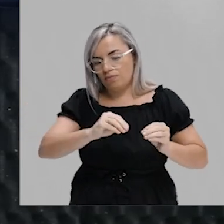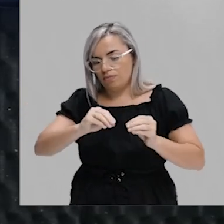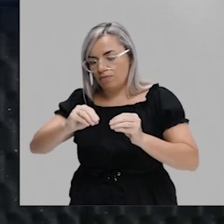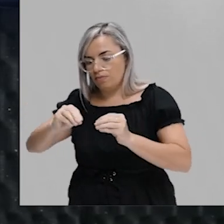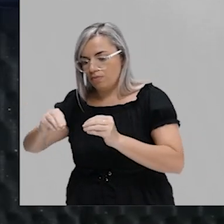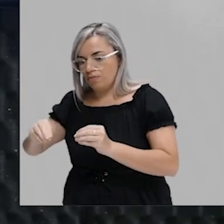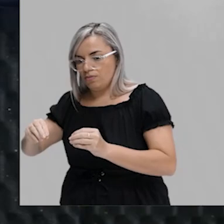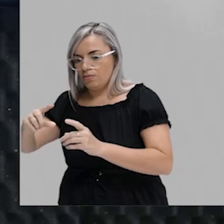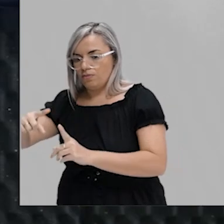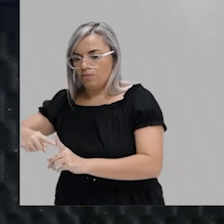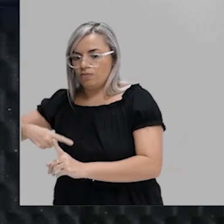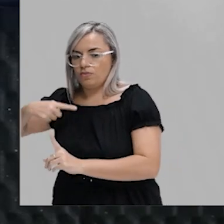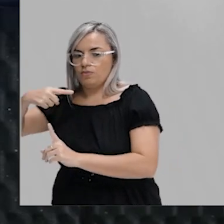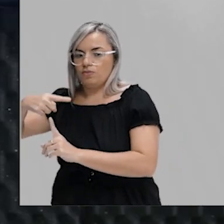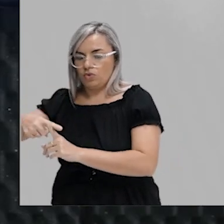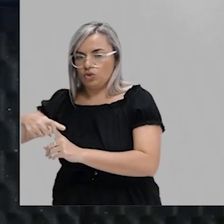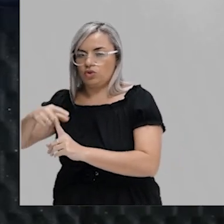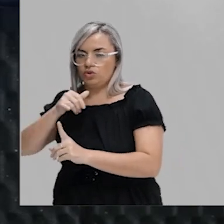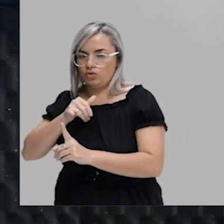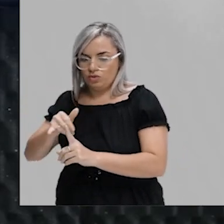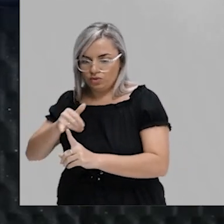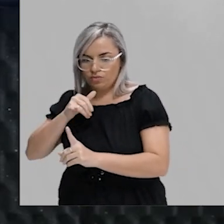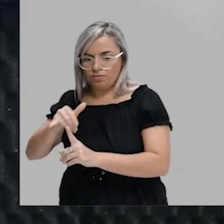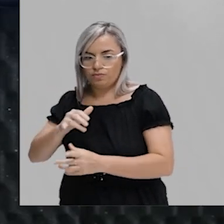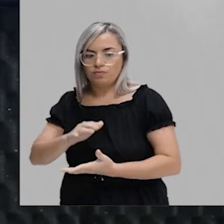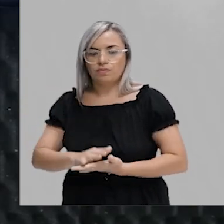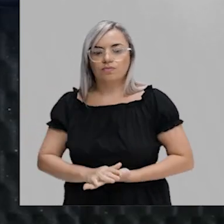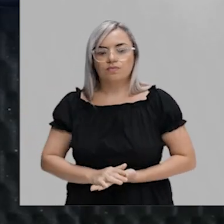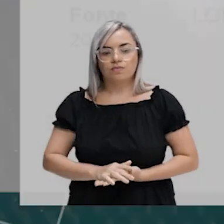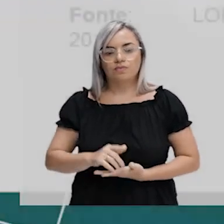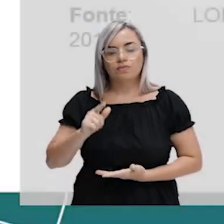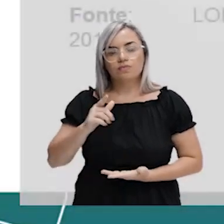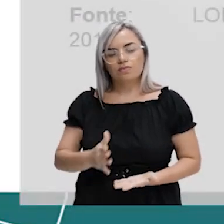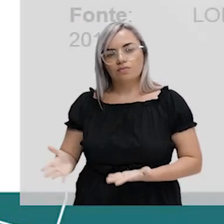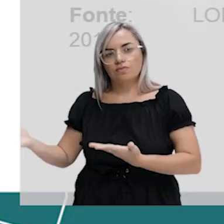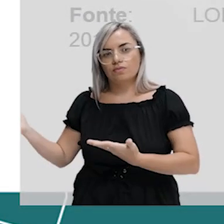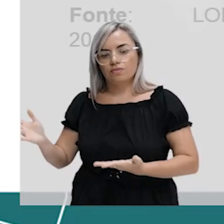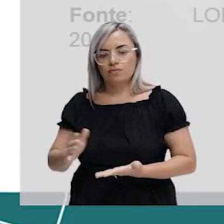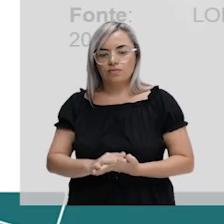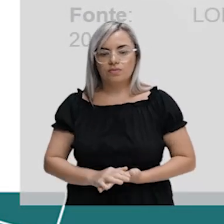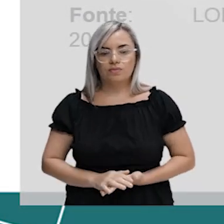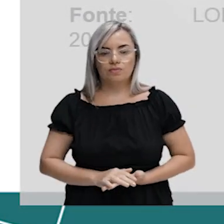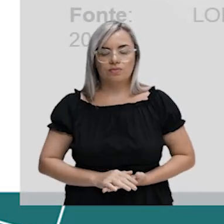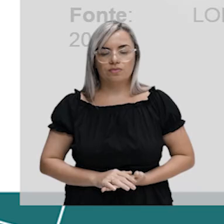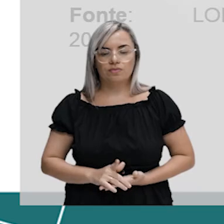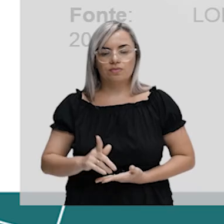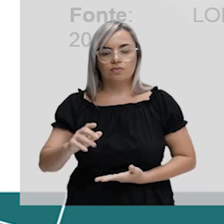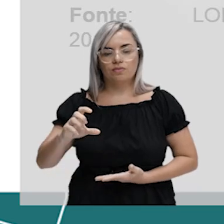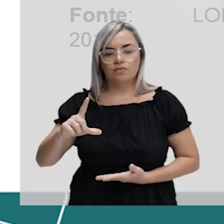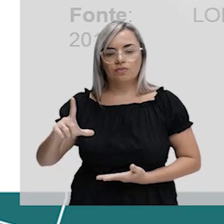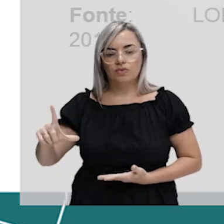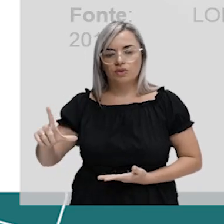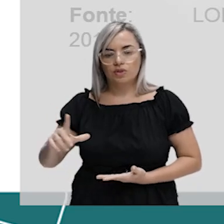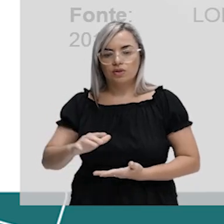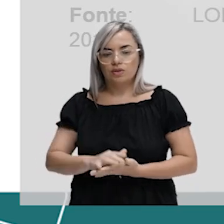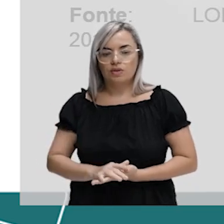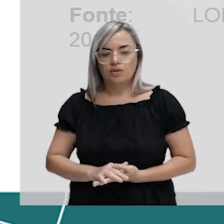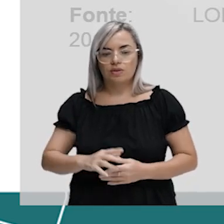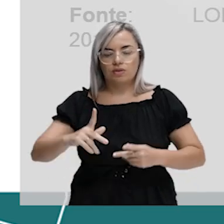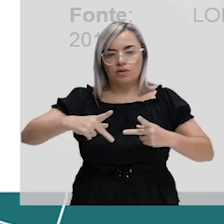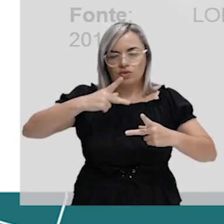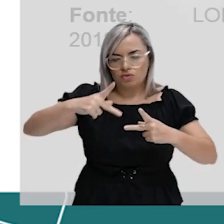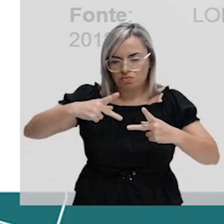ao polo positivo. O gel de agarose é formado por muitas fibras de proteínas, tá,